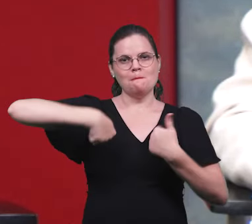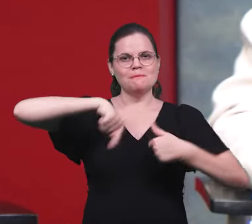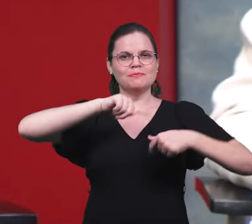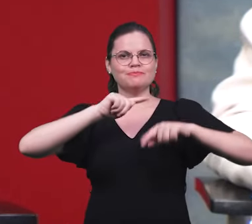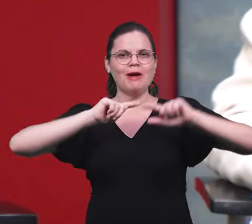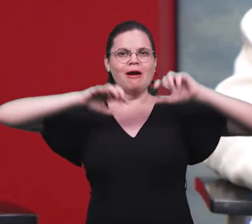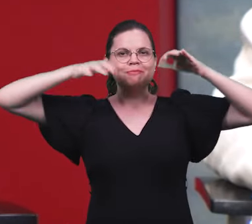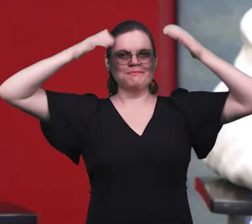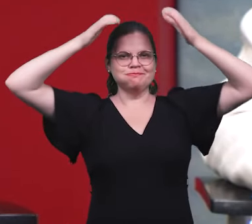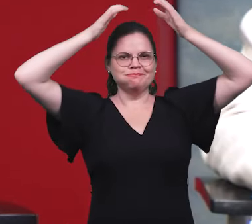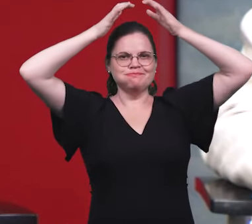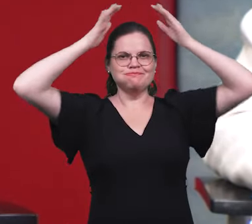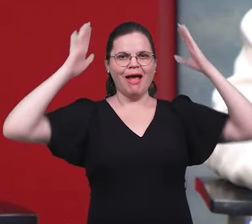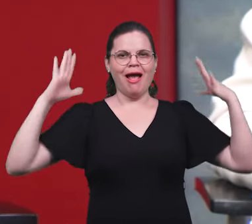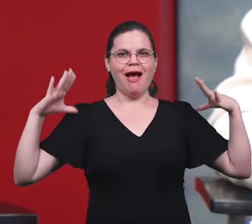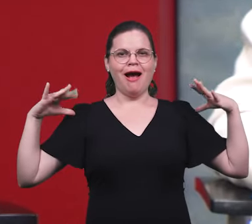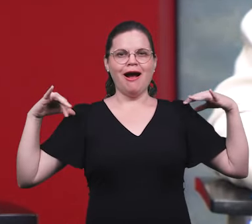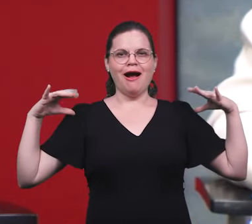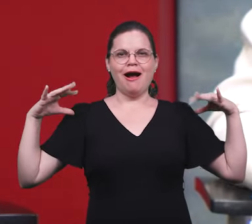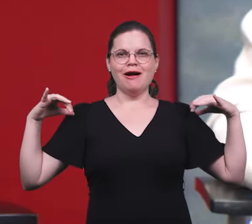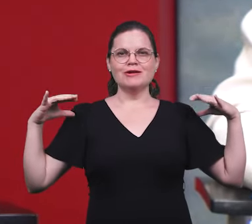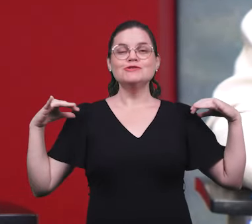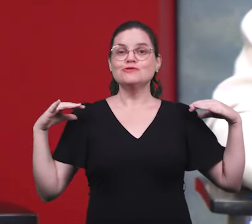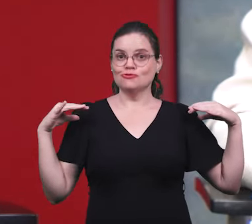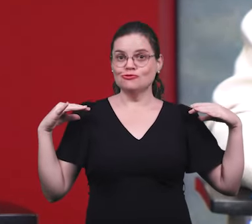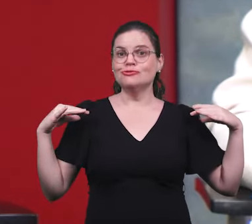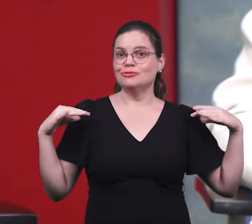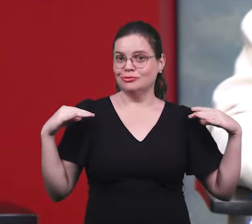luz. Ele veio para matar,